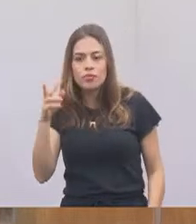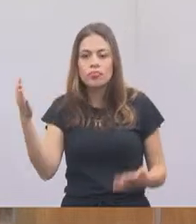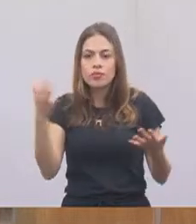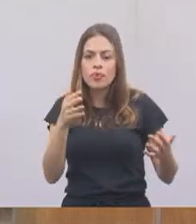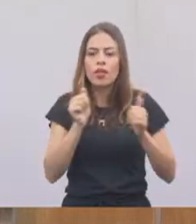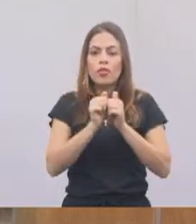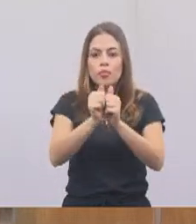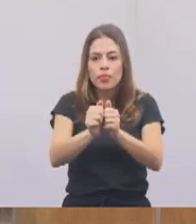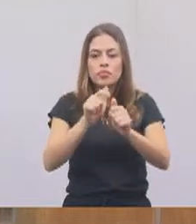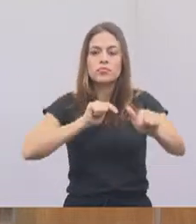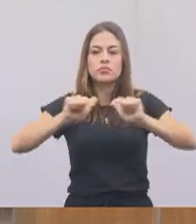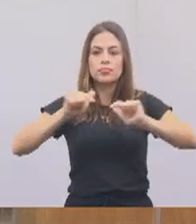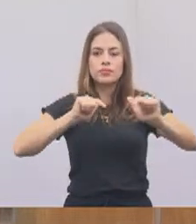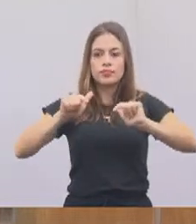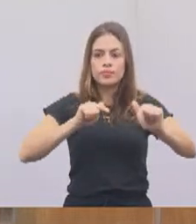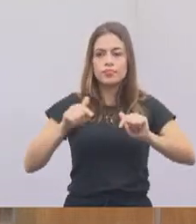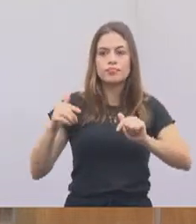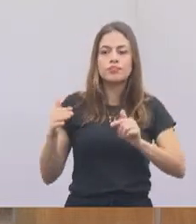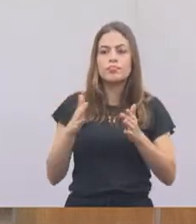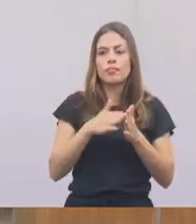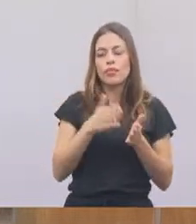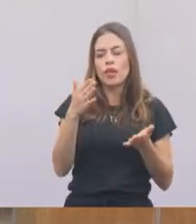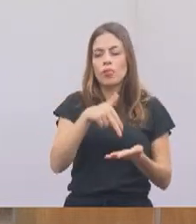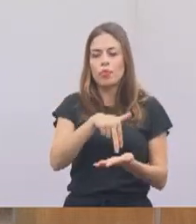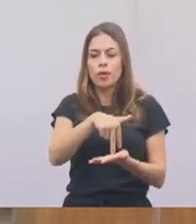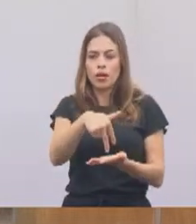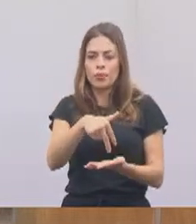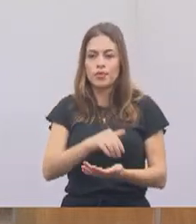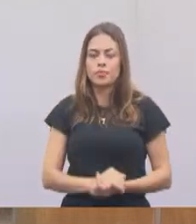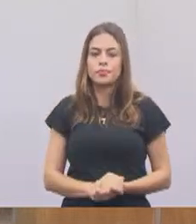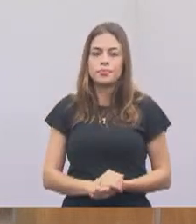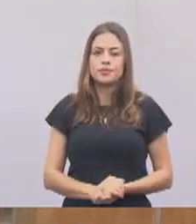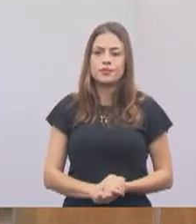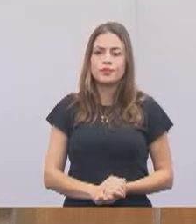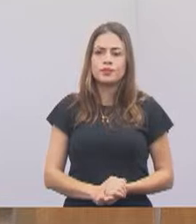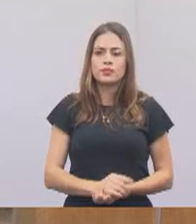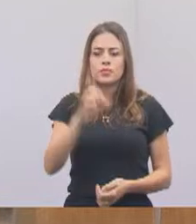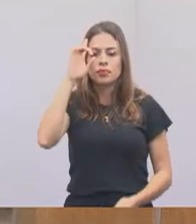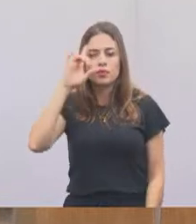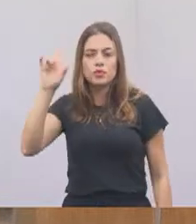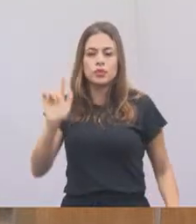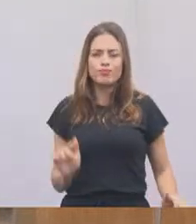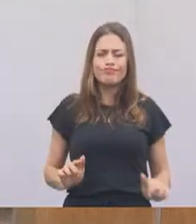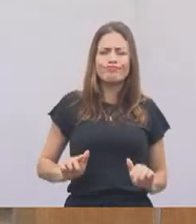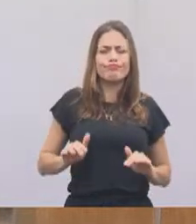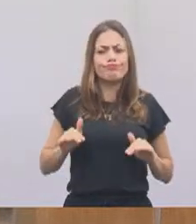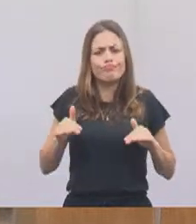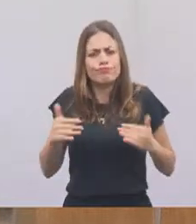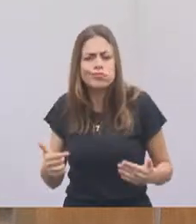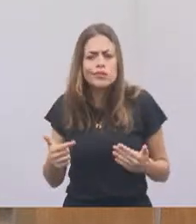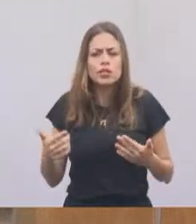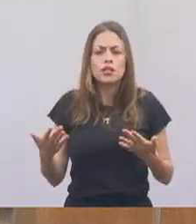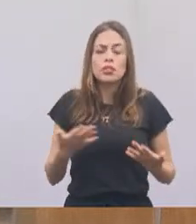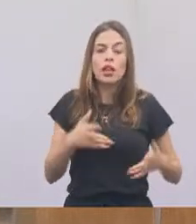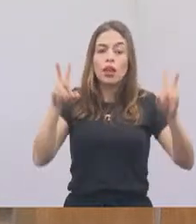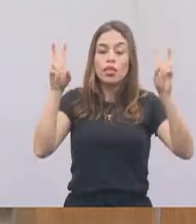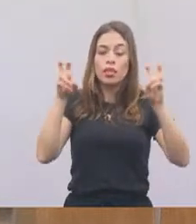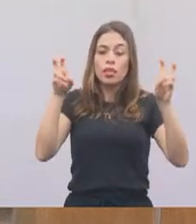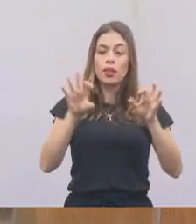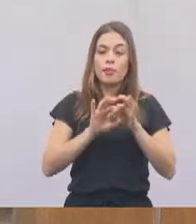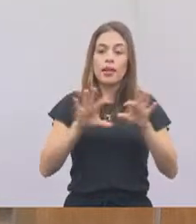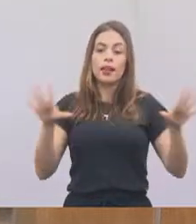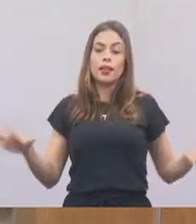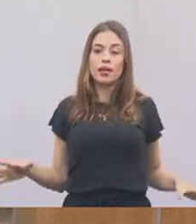os trabalhos desde o período da manhã. Um dia muito intenso, em que nesse momento dos temas livres, a gente